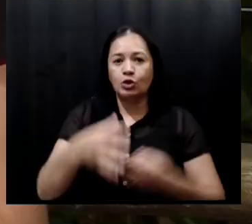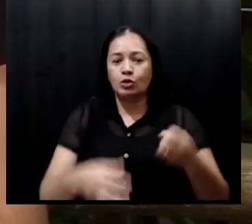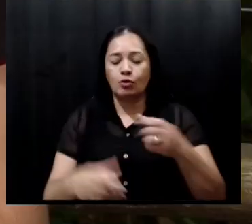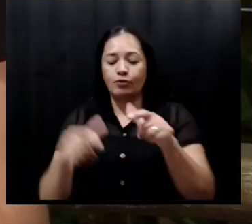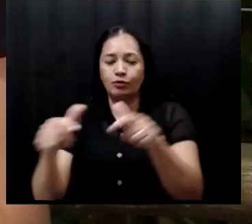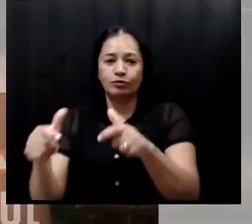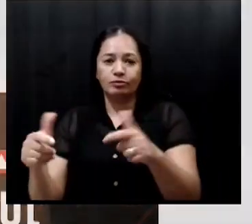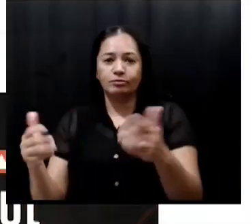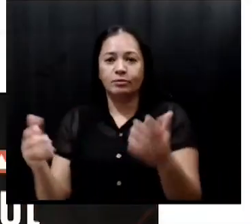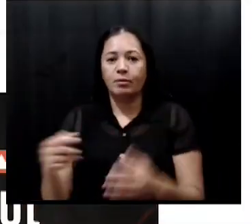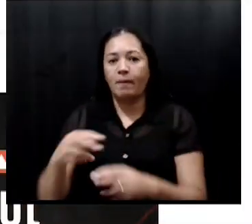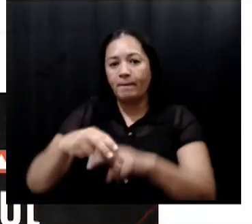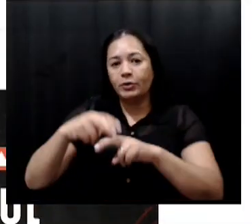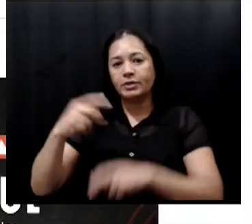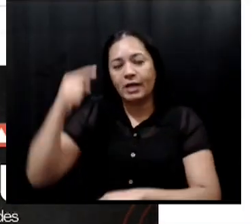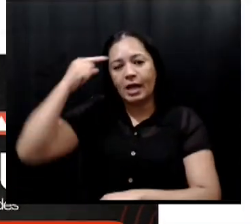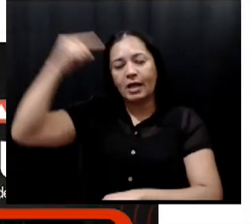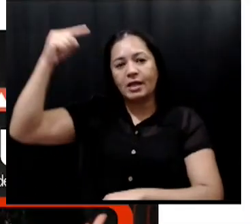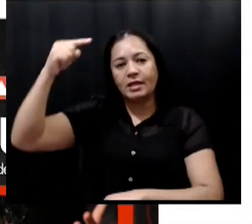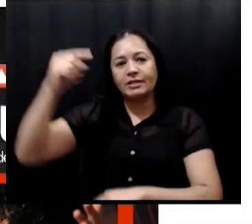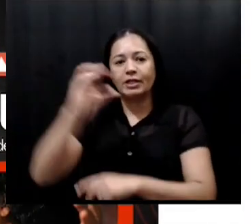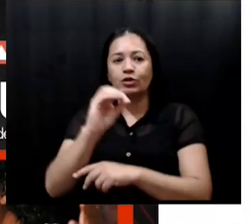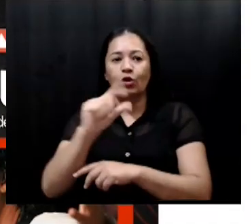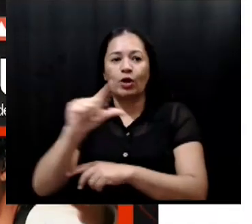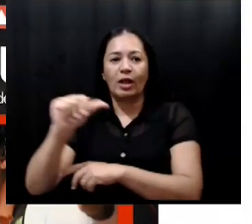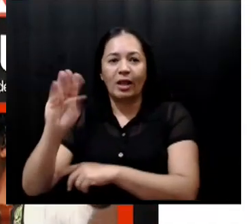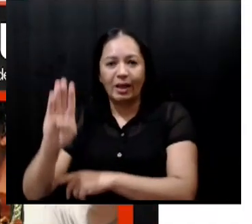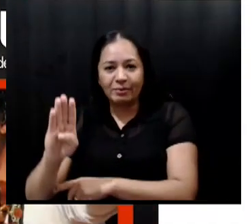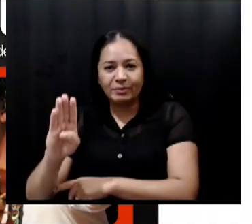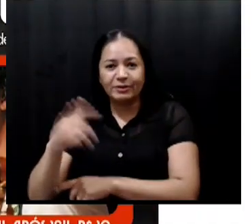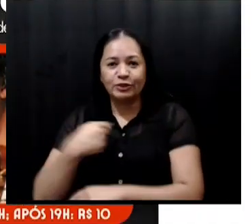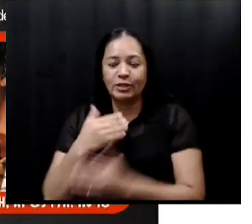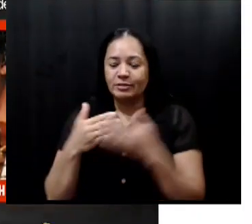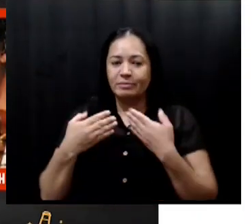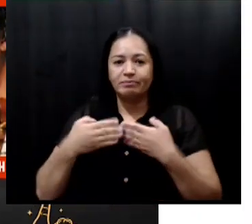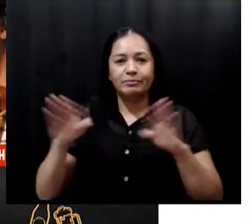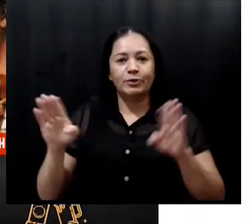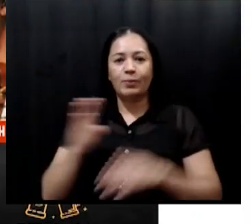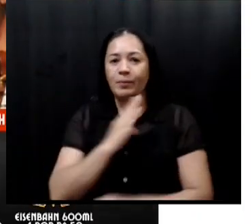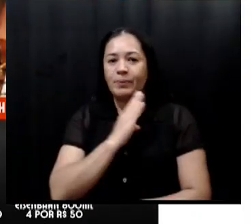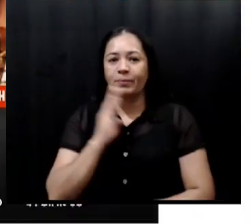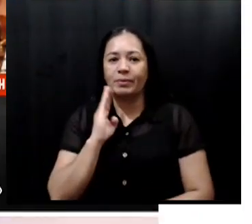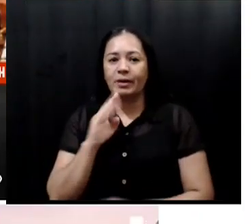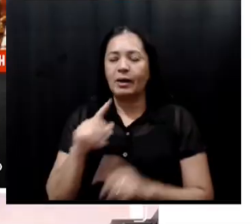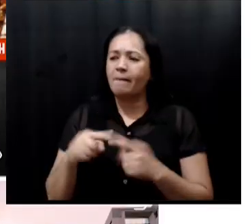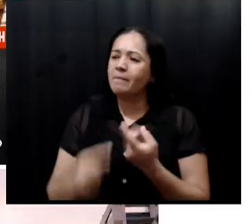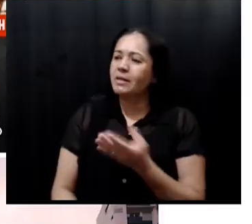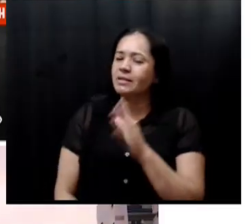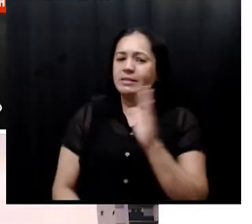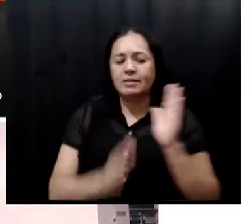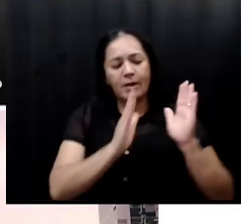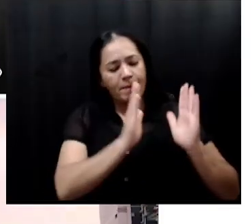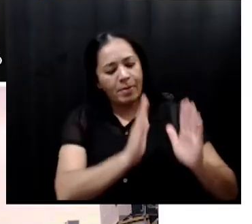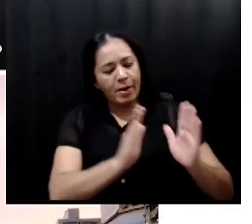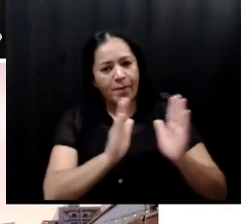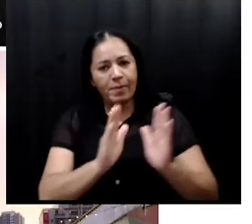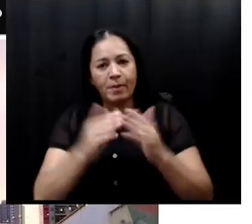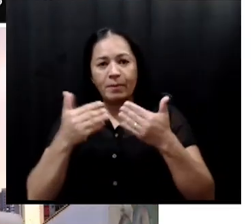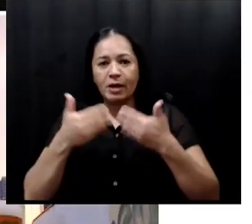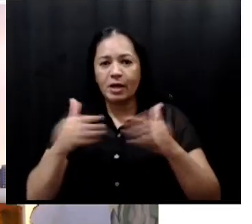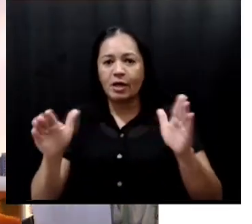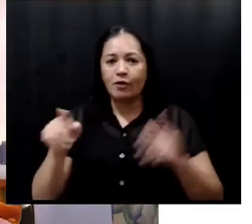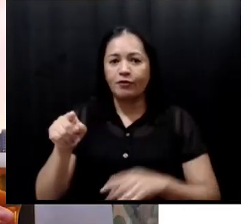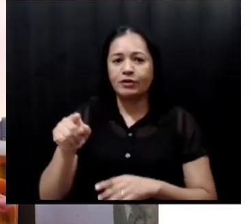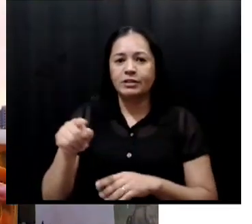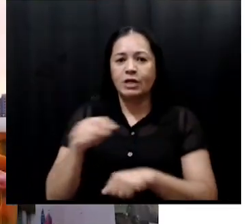ideia do Collab, e aí a gente abriu o bar. Só que esse processo da abertura, vocês tiveram tempo de planejar